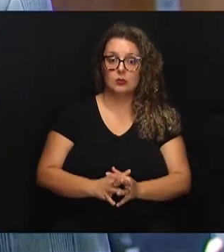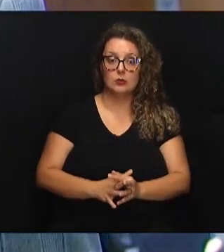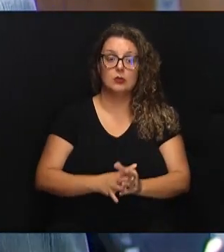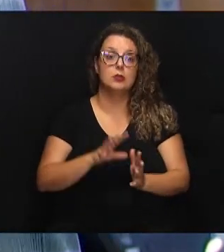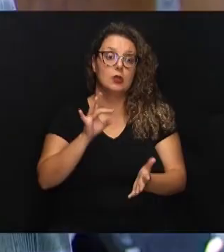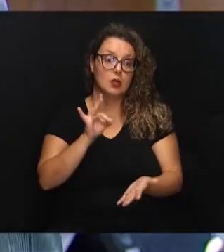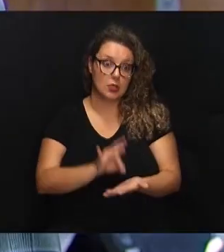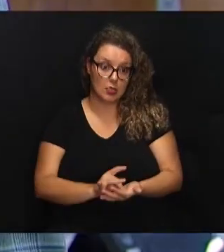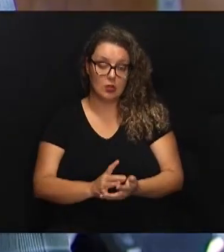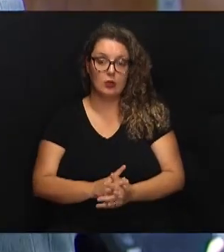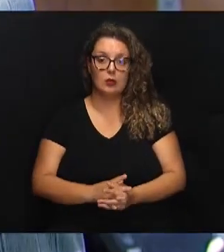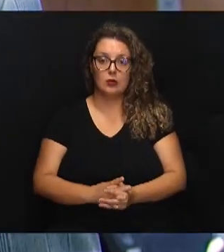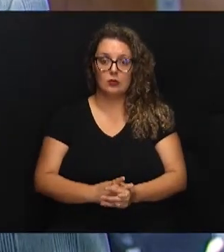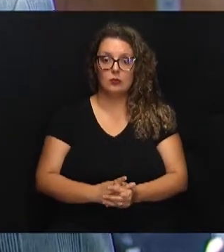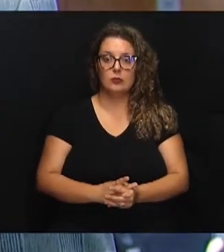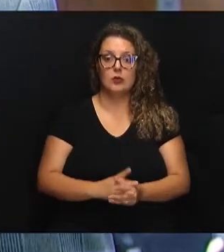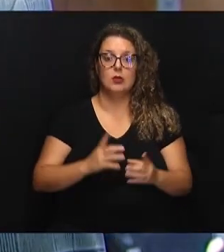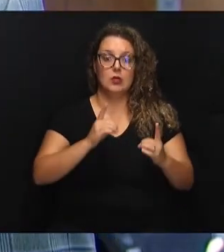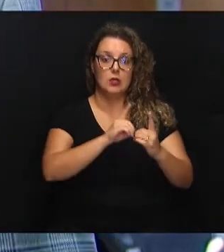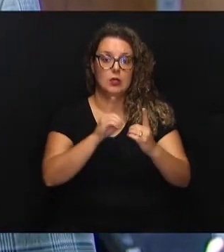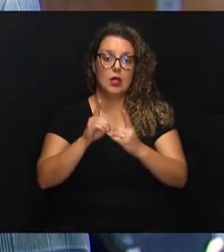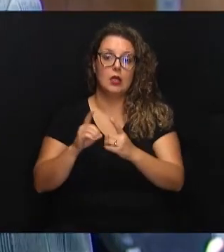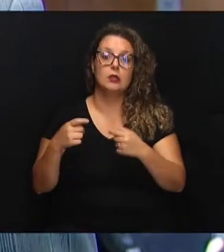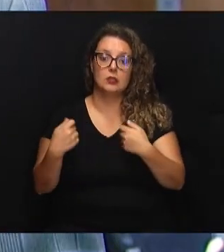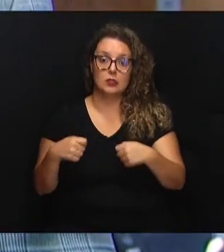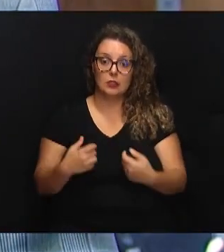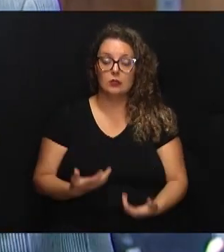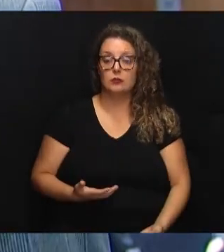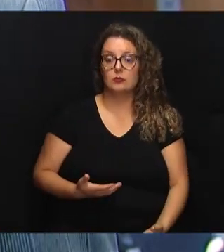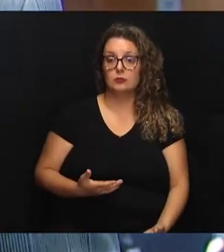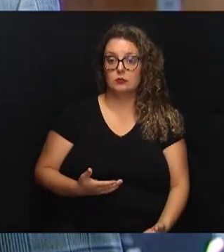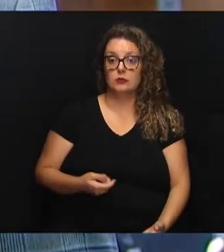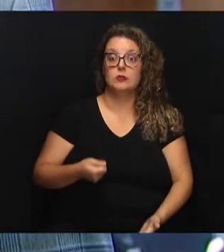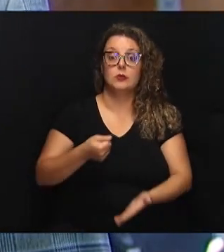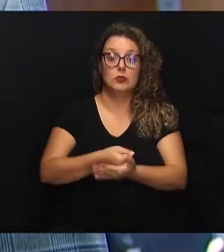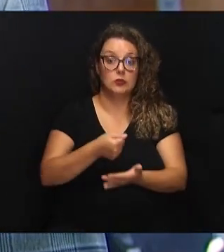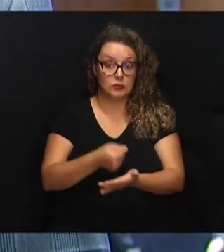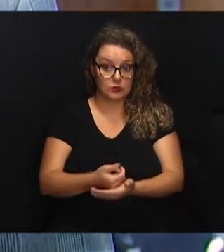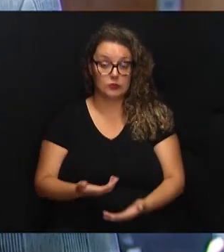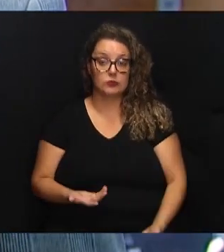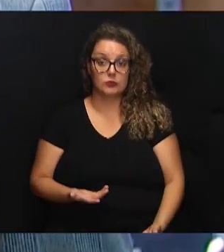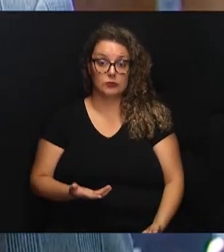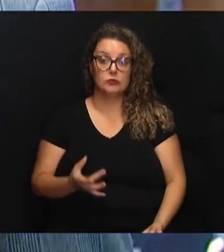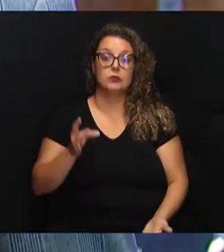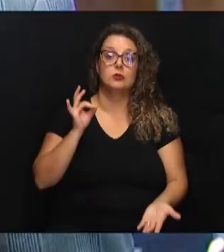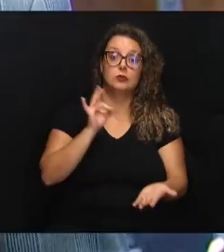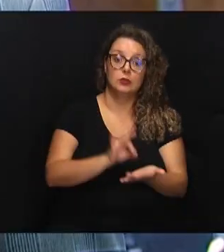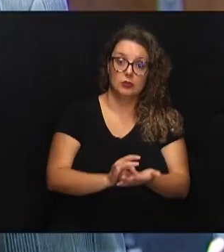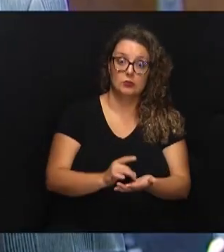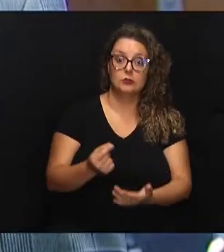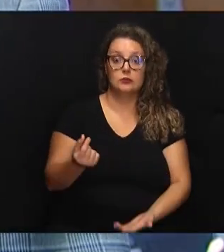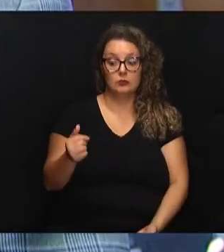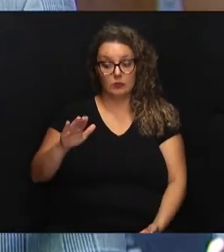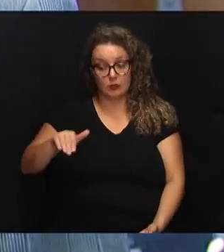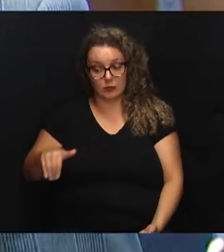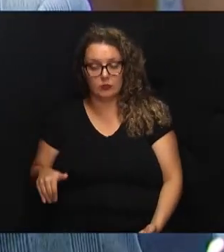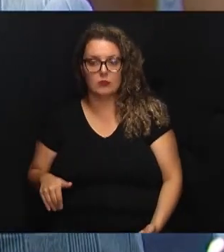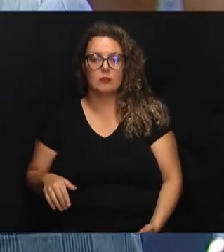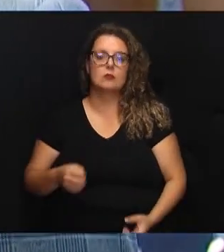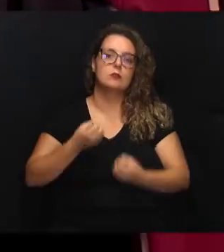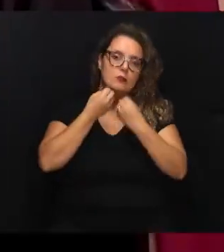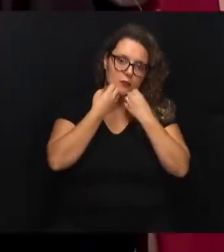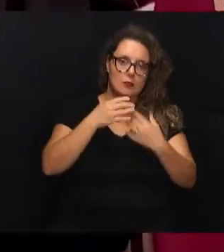realmente atendam às necessidades, que estão cumprindo com os verdadeiros descontos, aquilo que é bom para